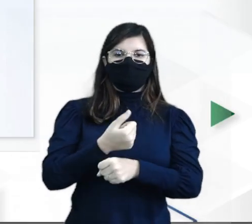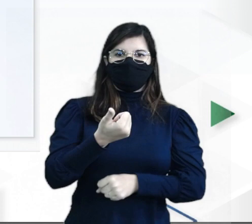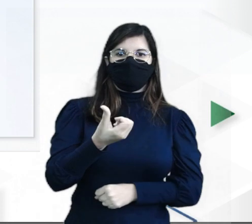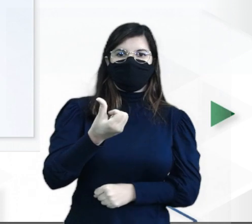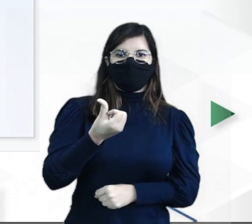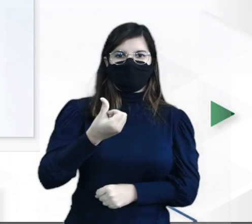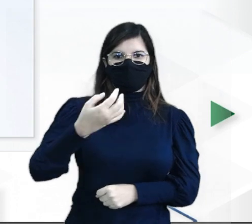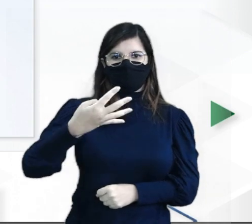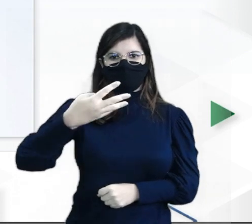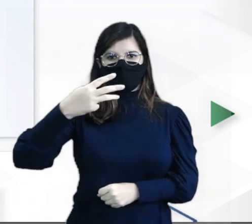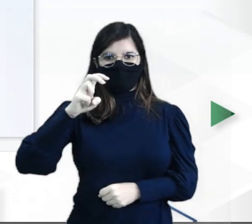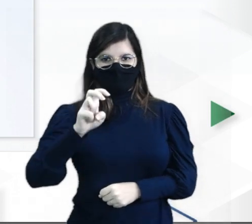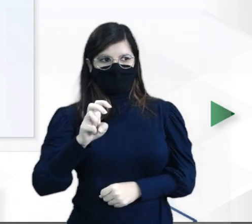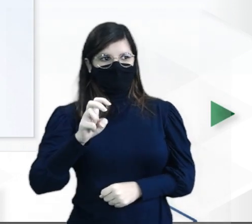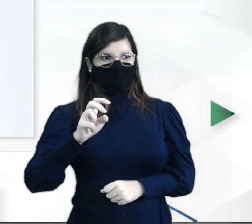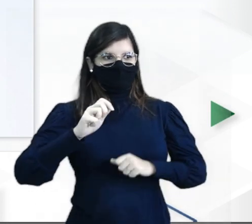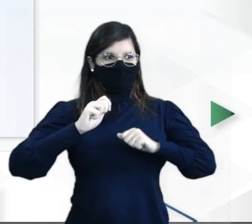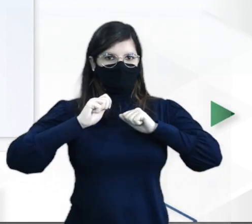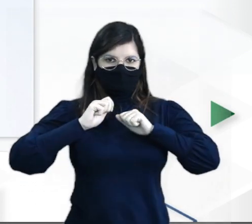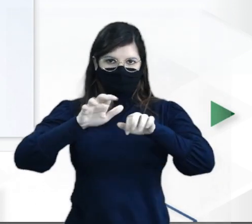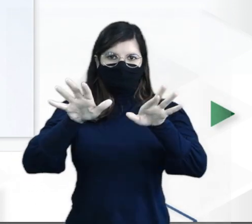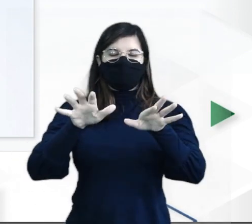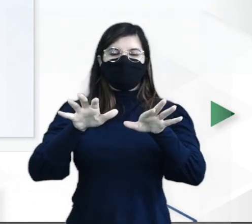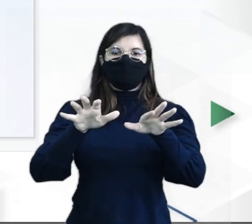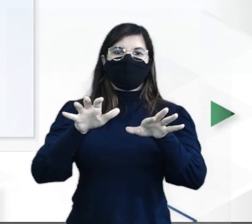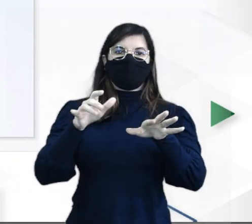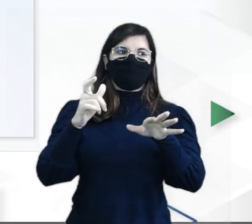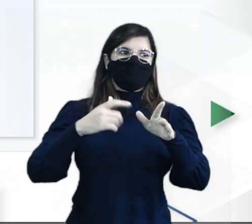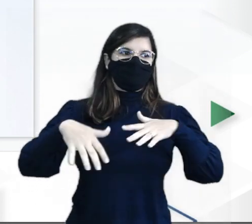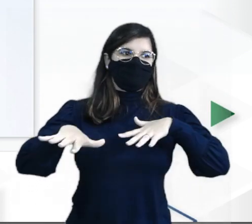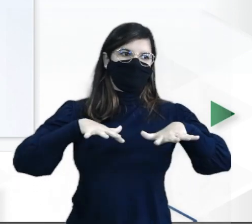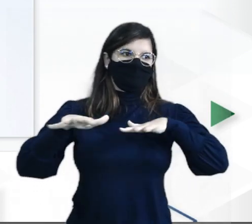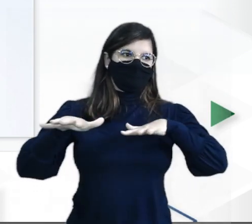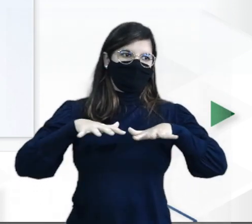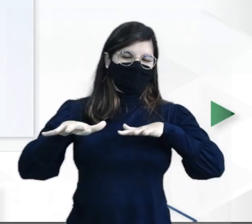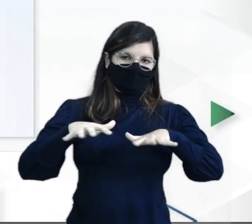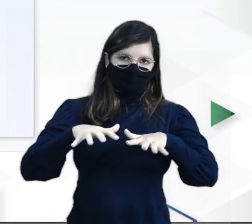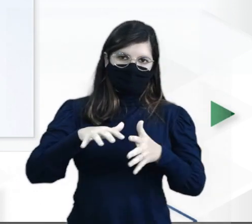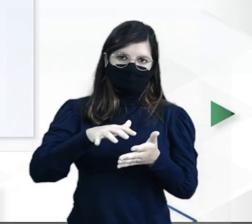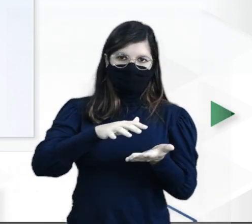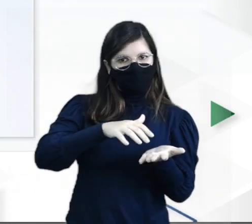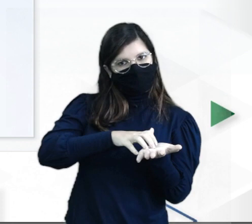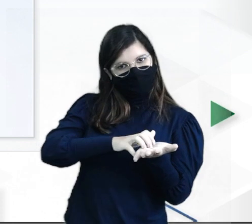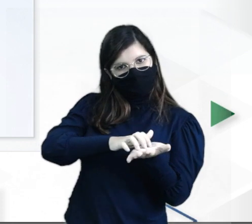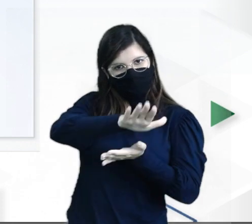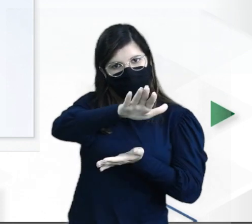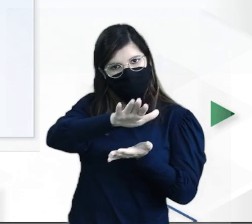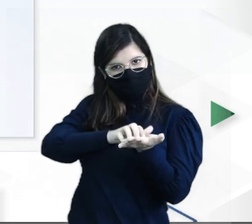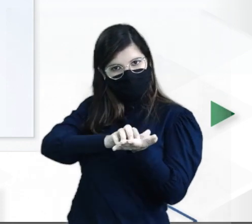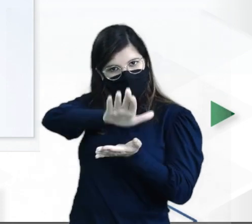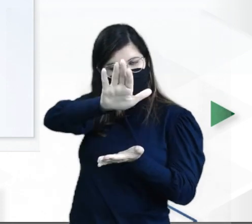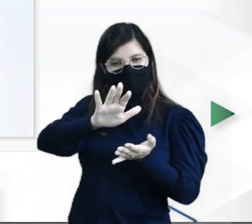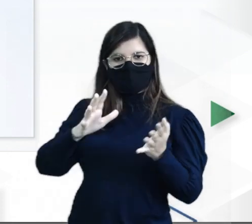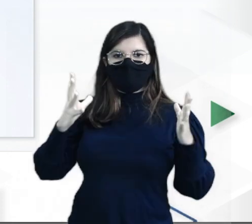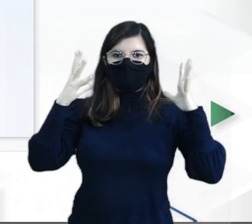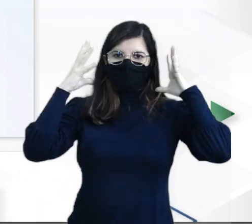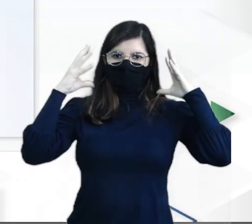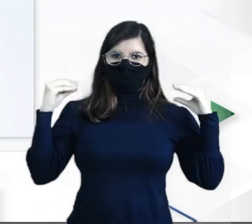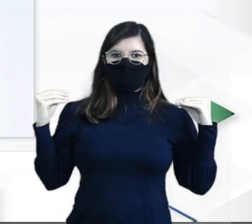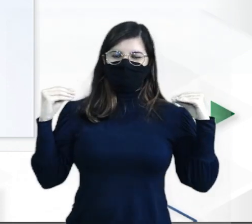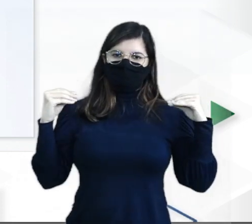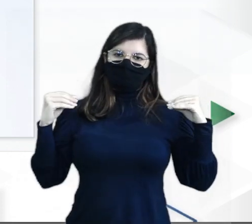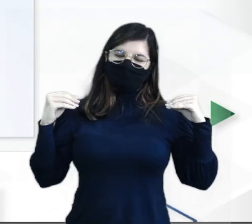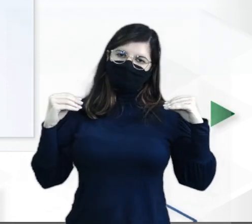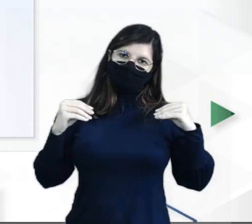645 explodiu a Insurreição pernambucana o movimento armado que culminou com a expulsão dos Holandeses então a galera se